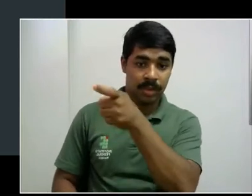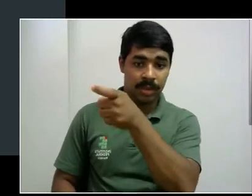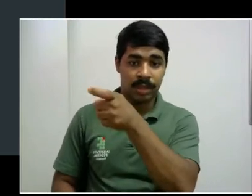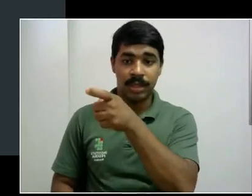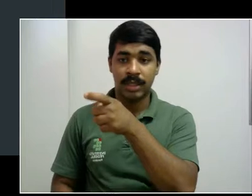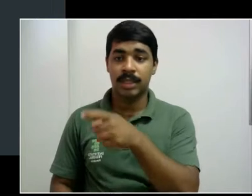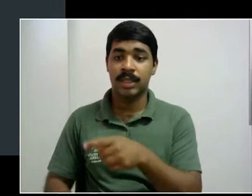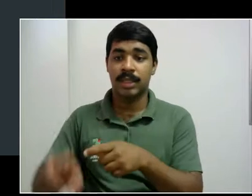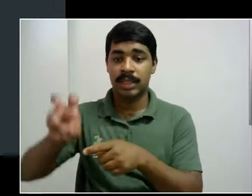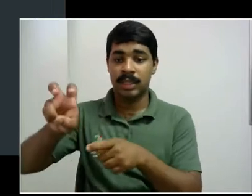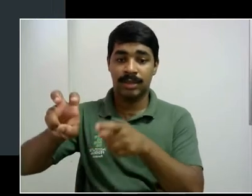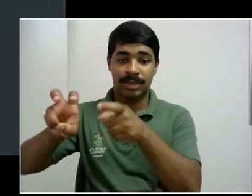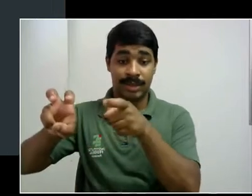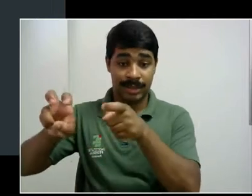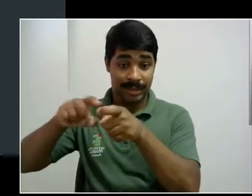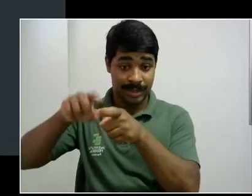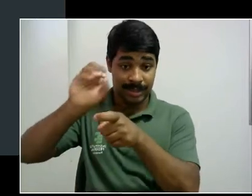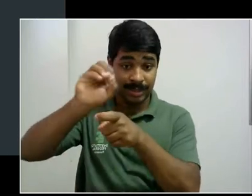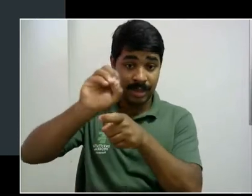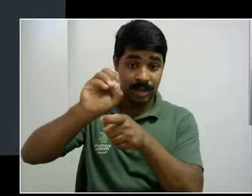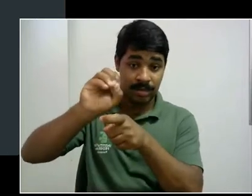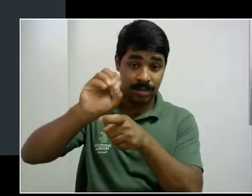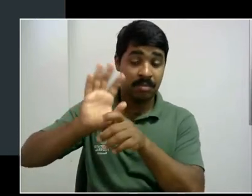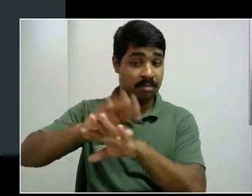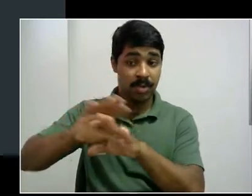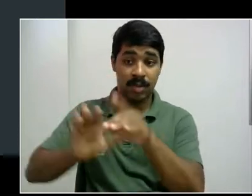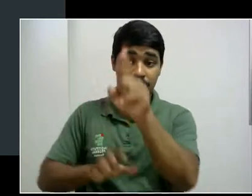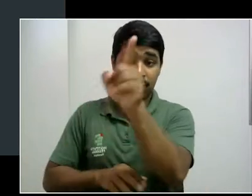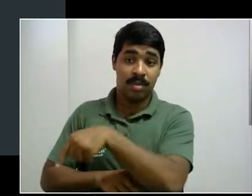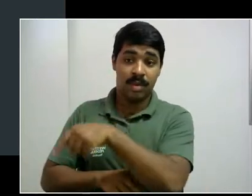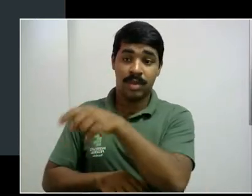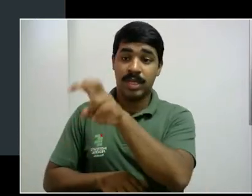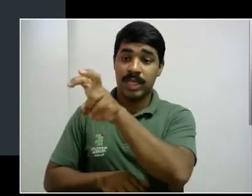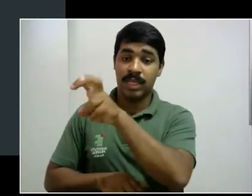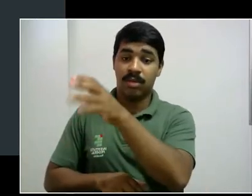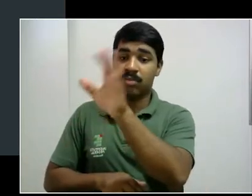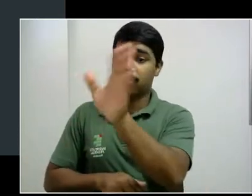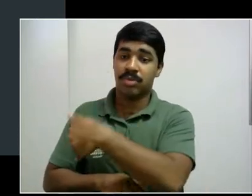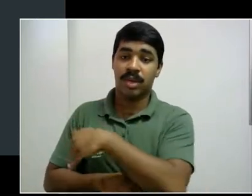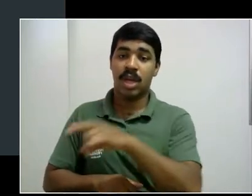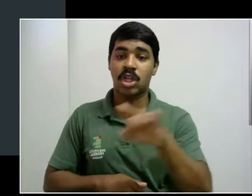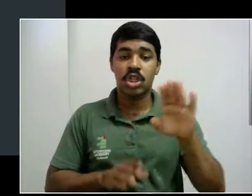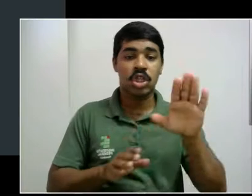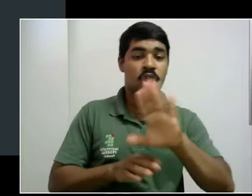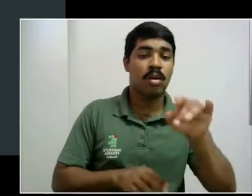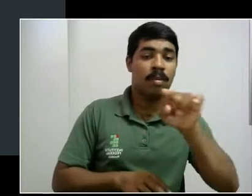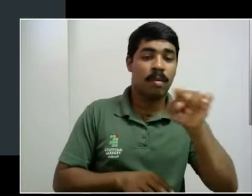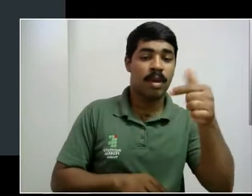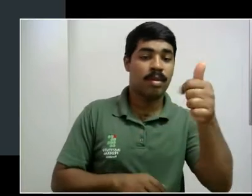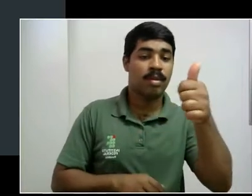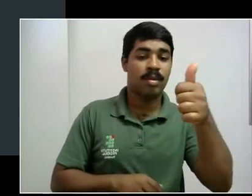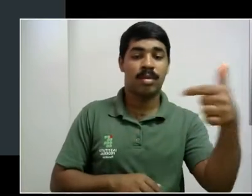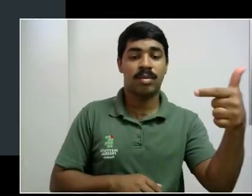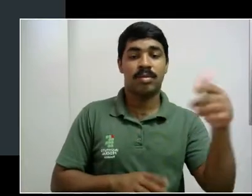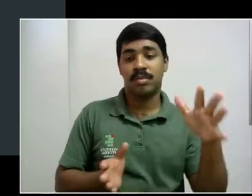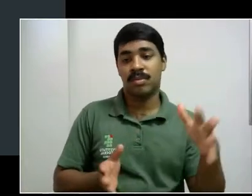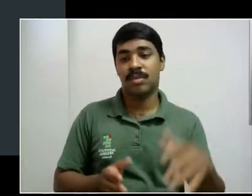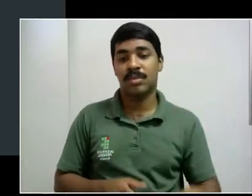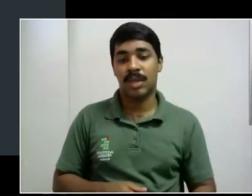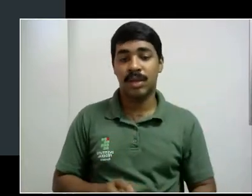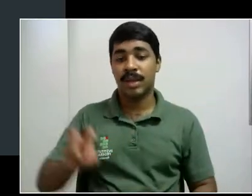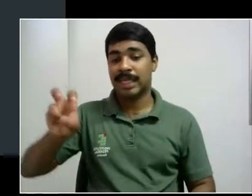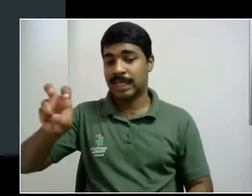O que sobra? É o menos 12. Então ela vai cortar o y no ponto menos 12. Tá? Porque como o x vale 0, vai ficar 5 vezes 0, então ele vai